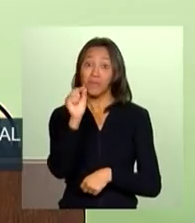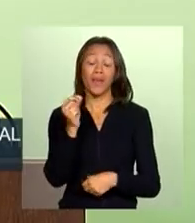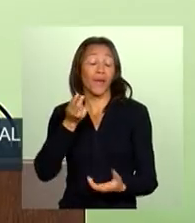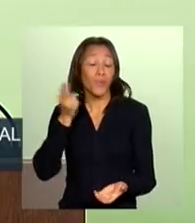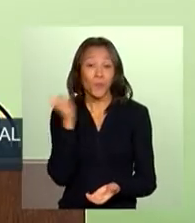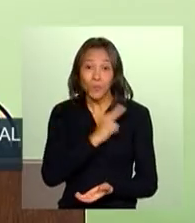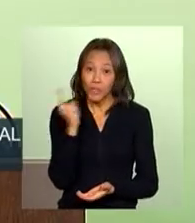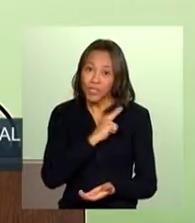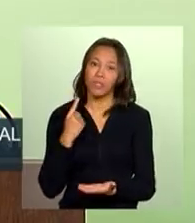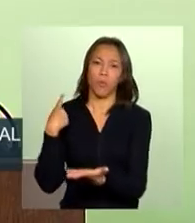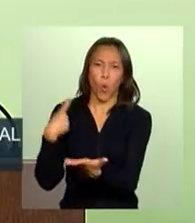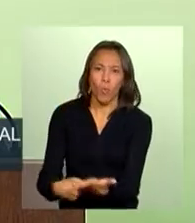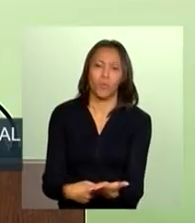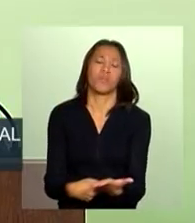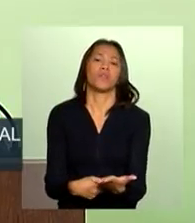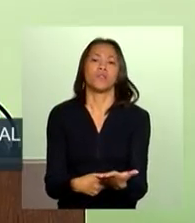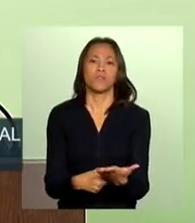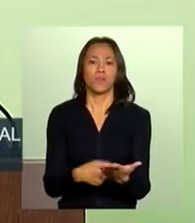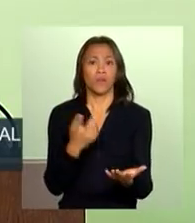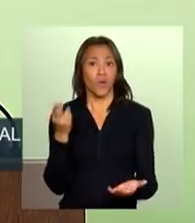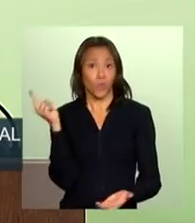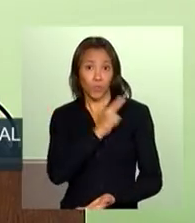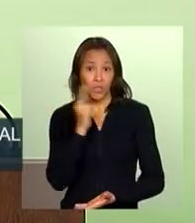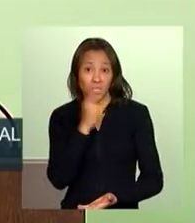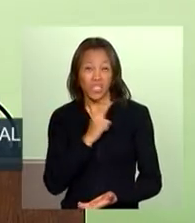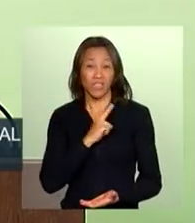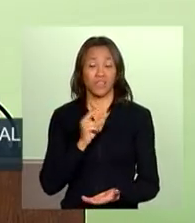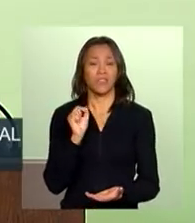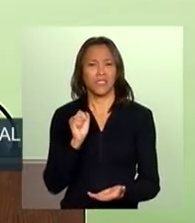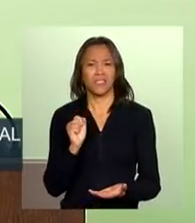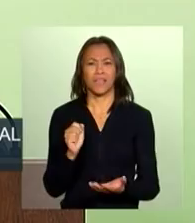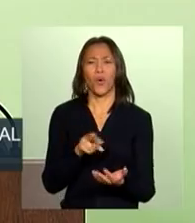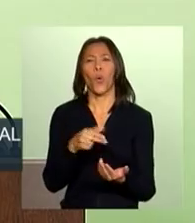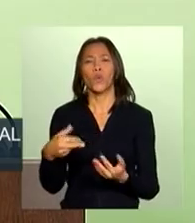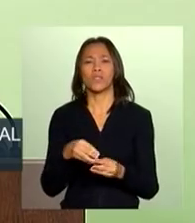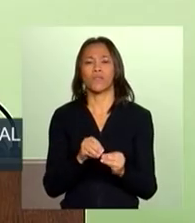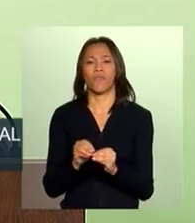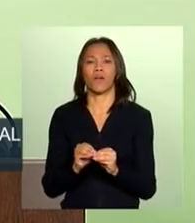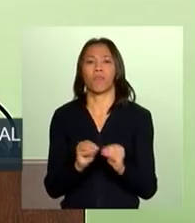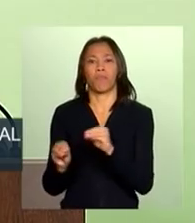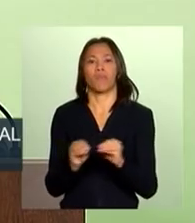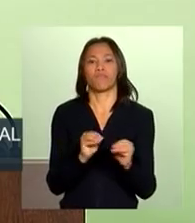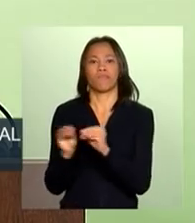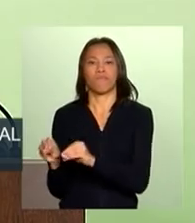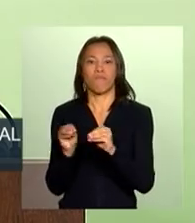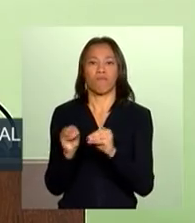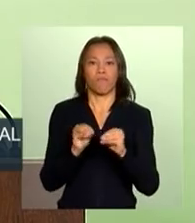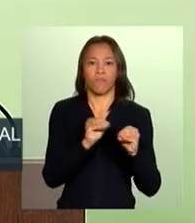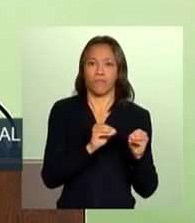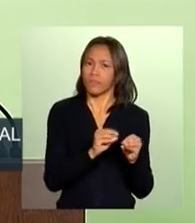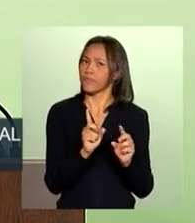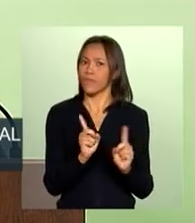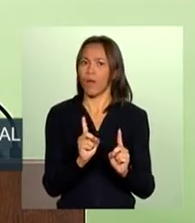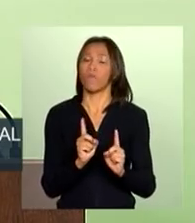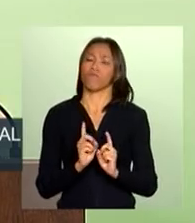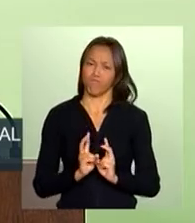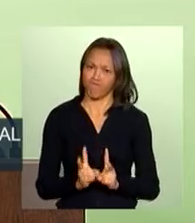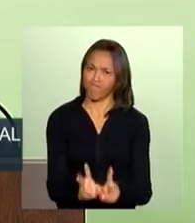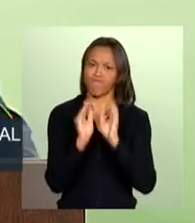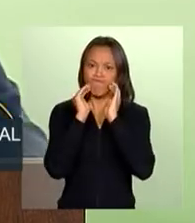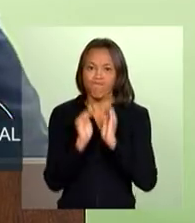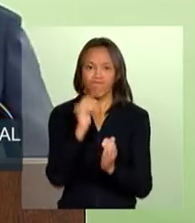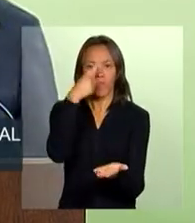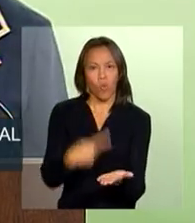urgência, aquela urgência das tarefas inadiáveis, aquela urgência quando nós não